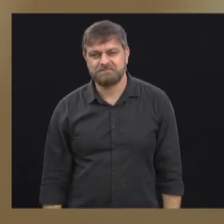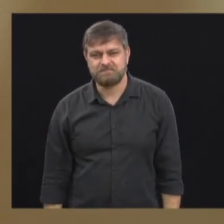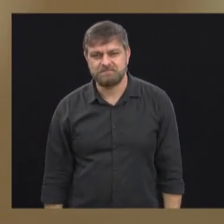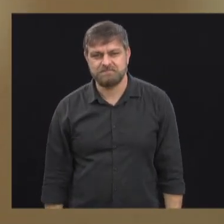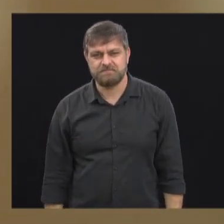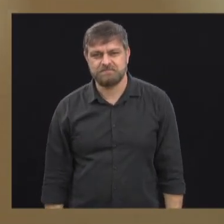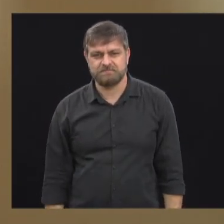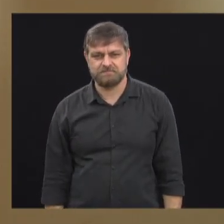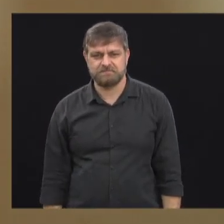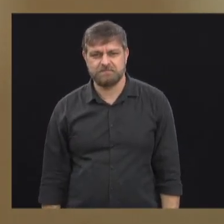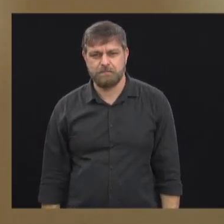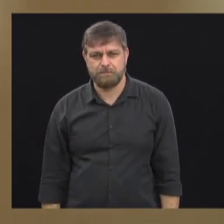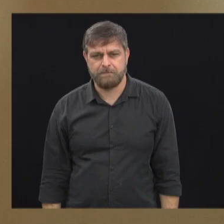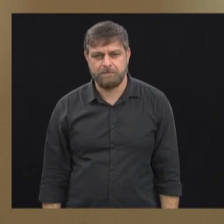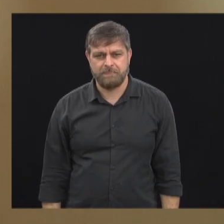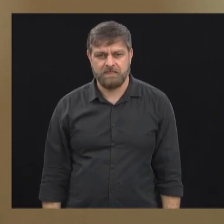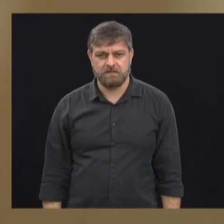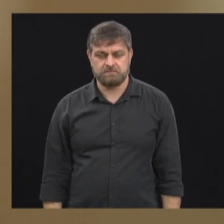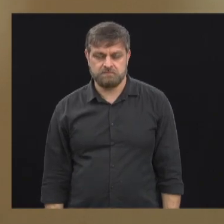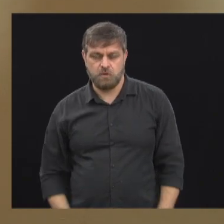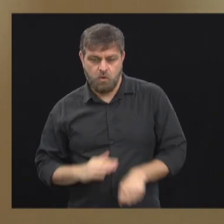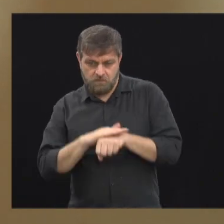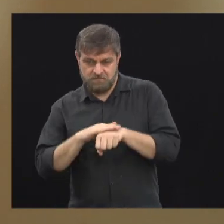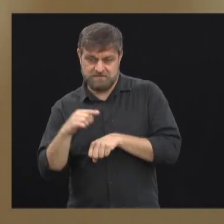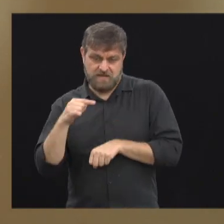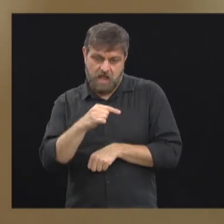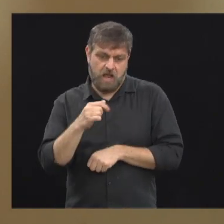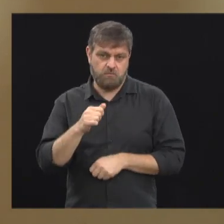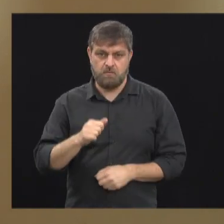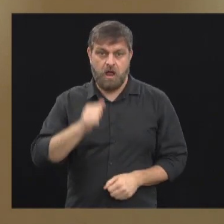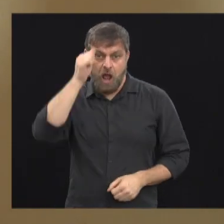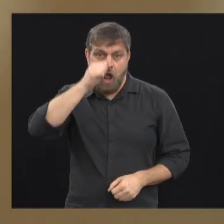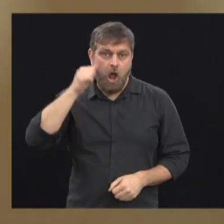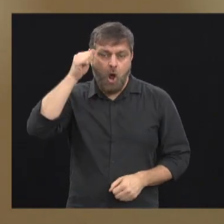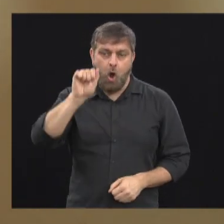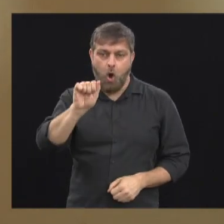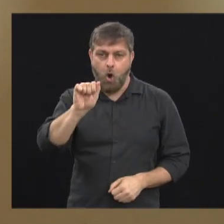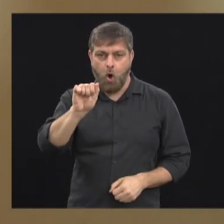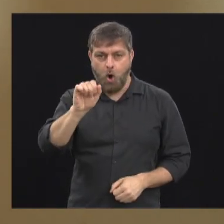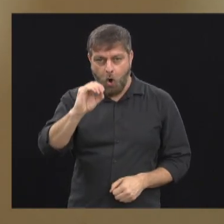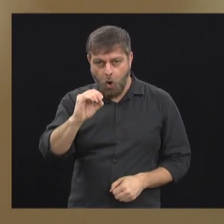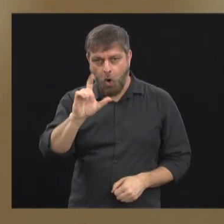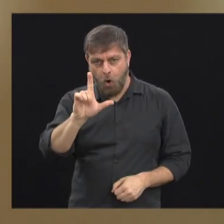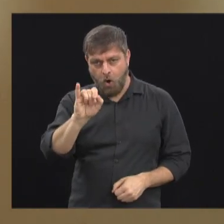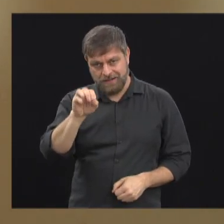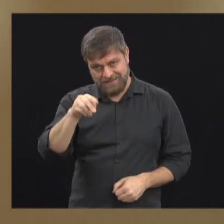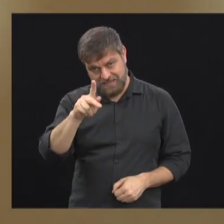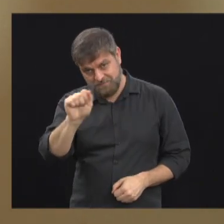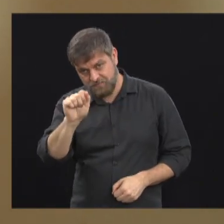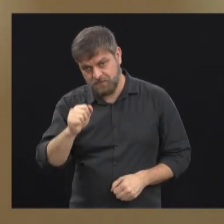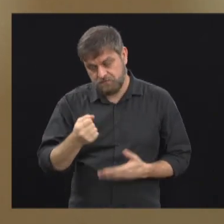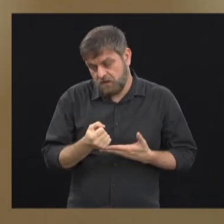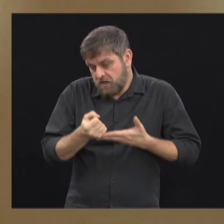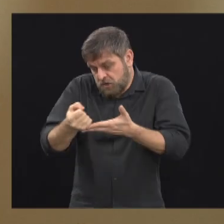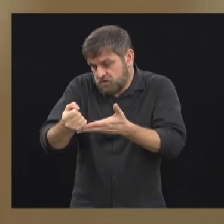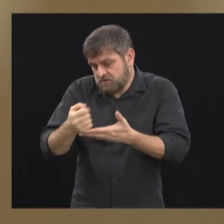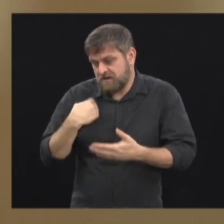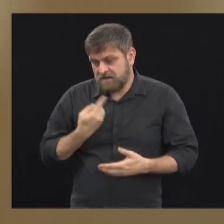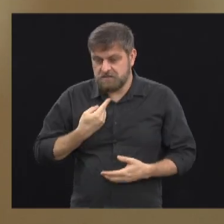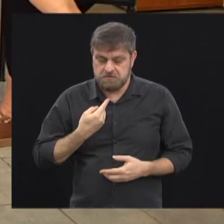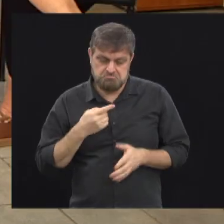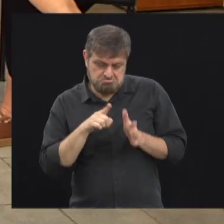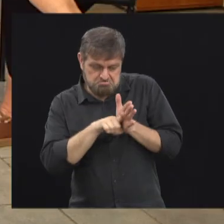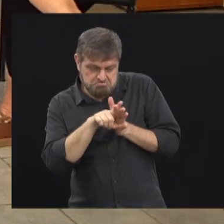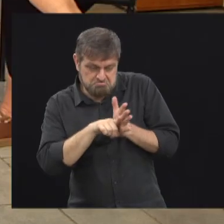32430926 e procurar a Olímpia ou eu, Esté, para ofertar e a gente vê a